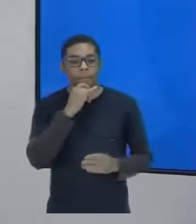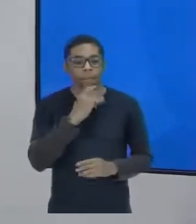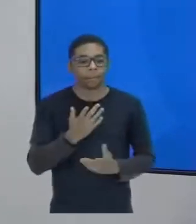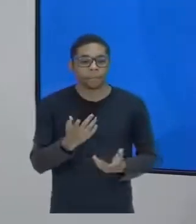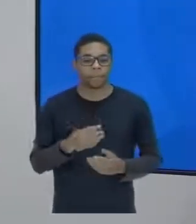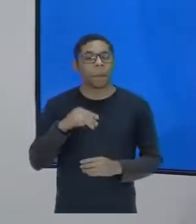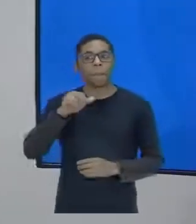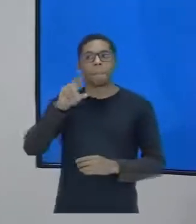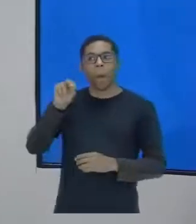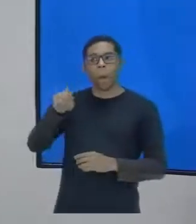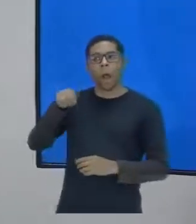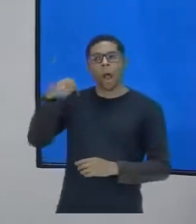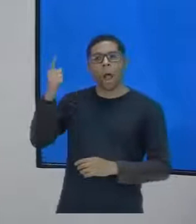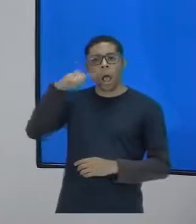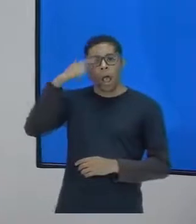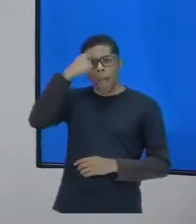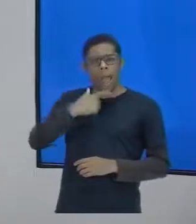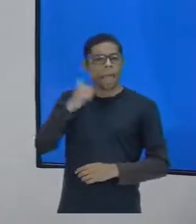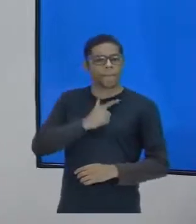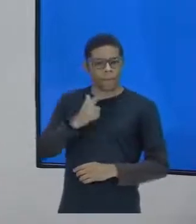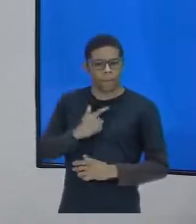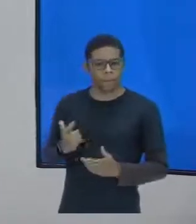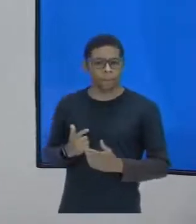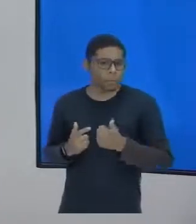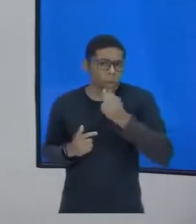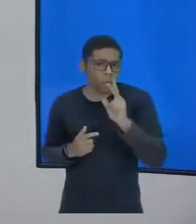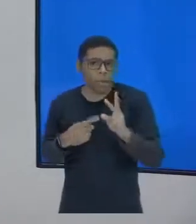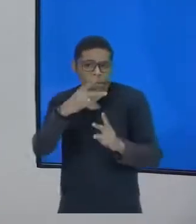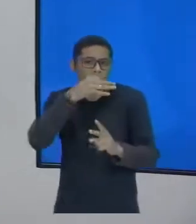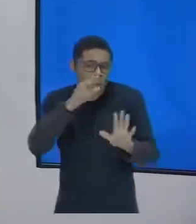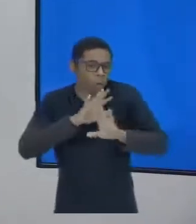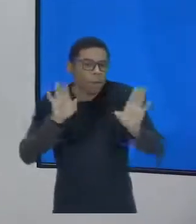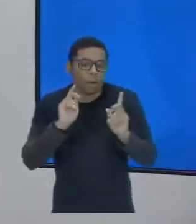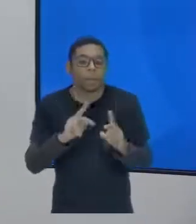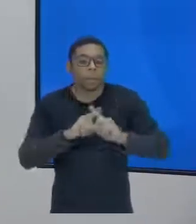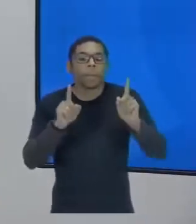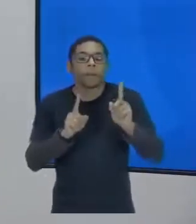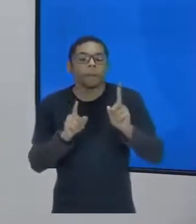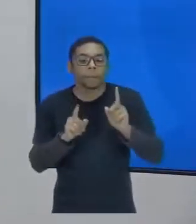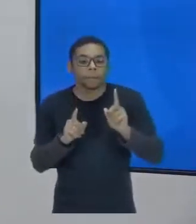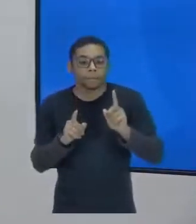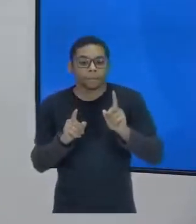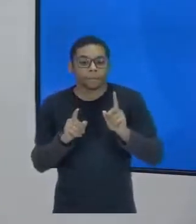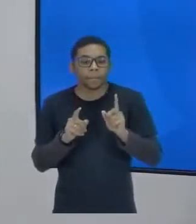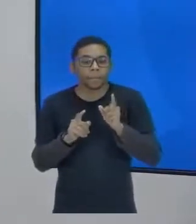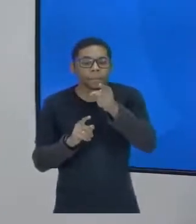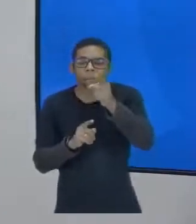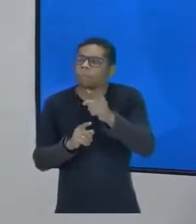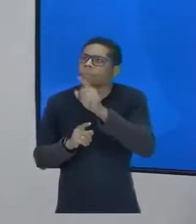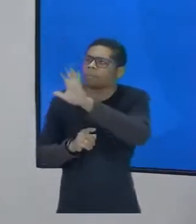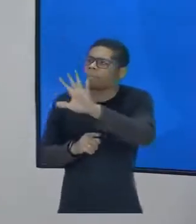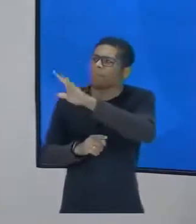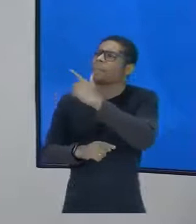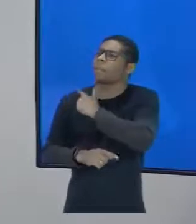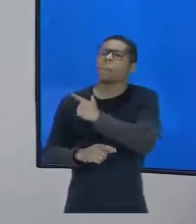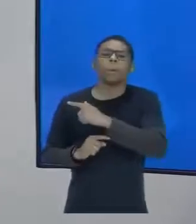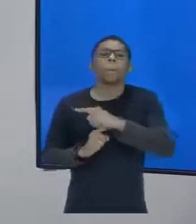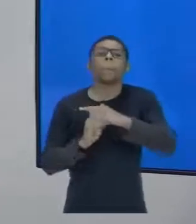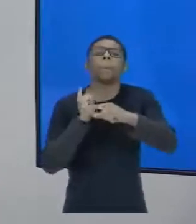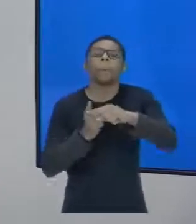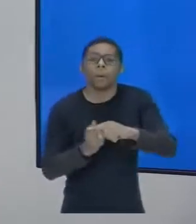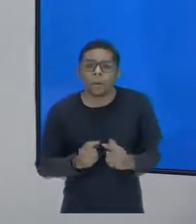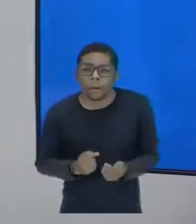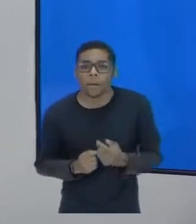ótimo, sem problema. Gostei, não gostei, o Mauro é feio. É opinião. Agora, o que leva você a acreditar que o Mauro seja feio?